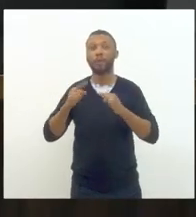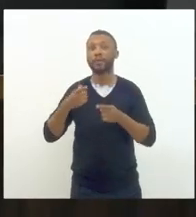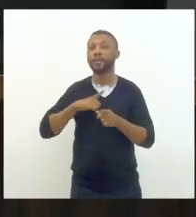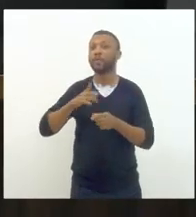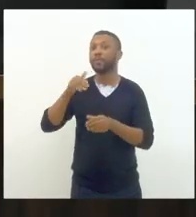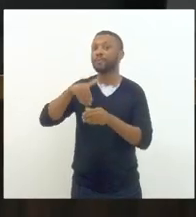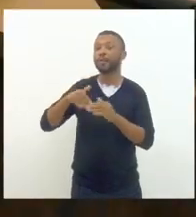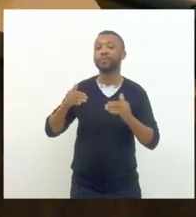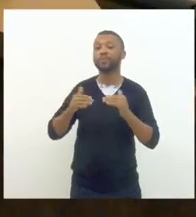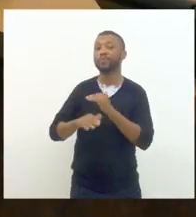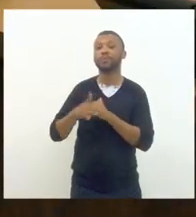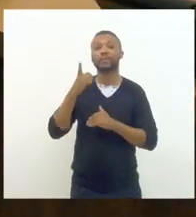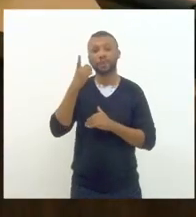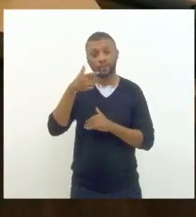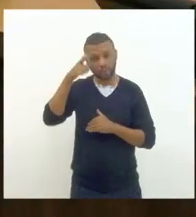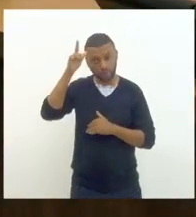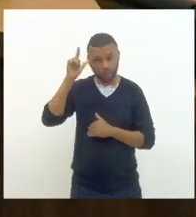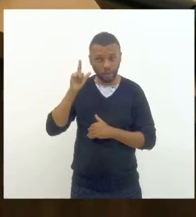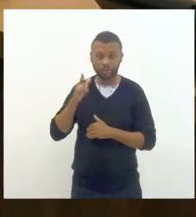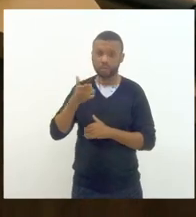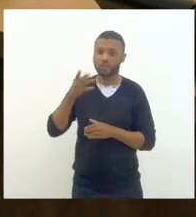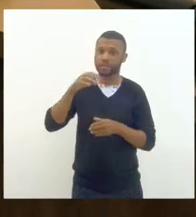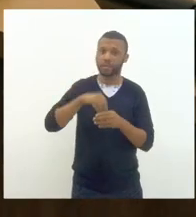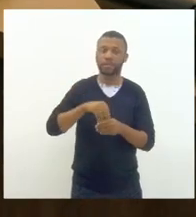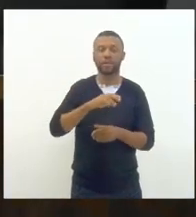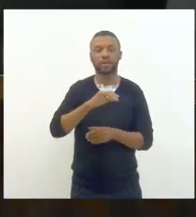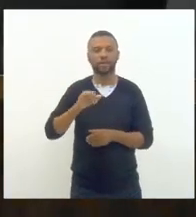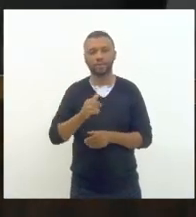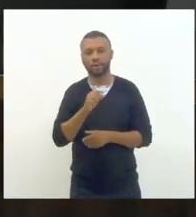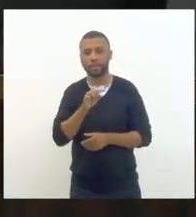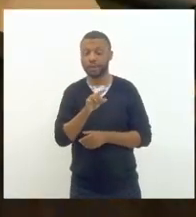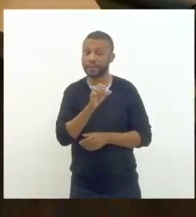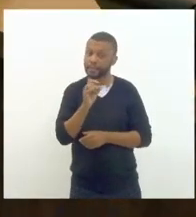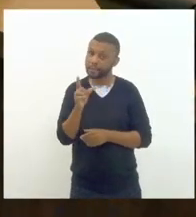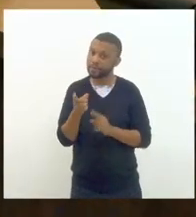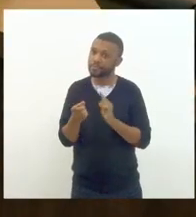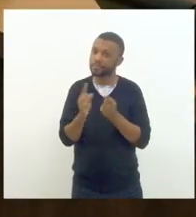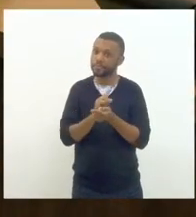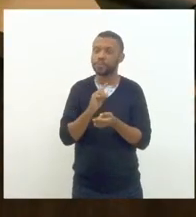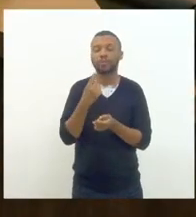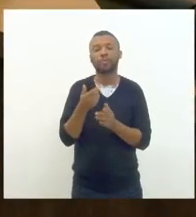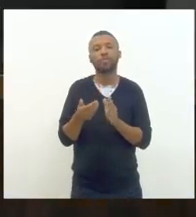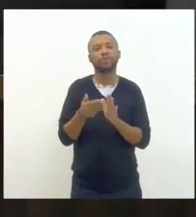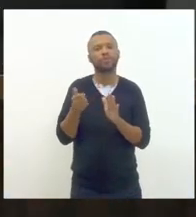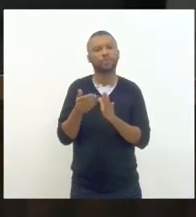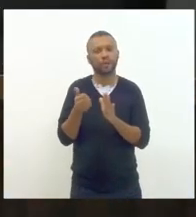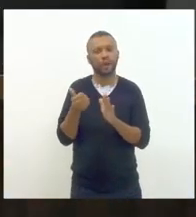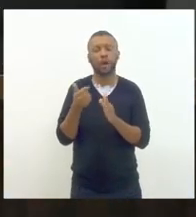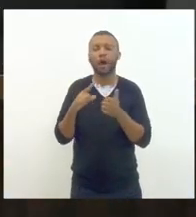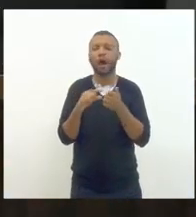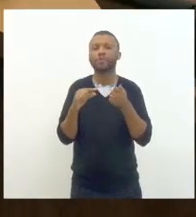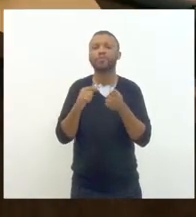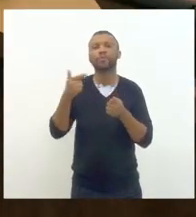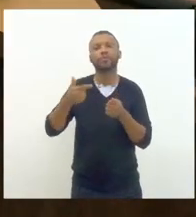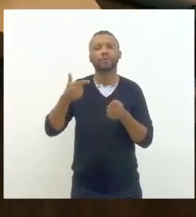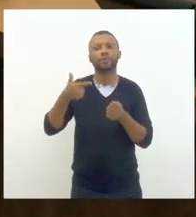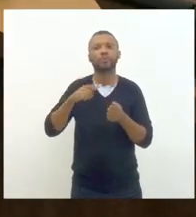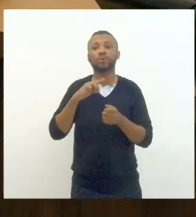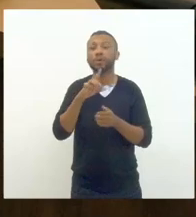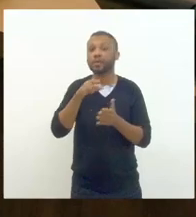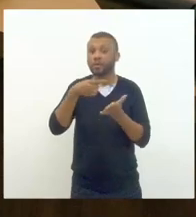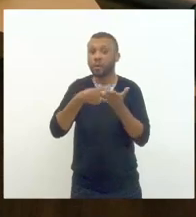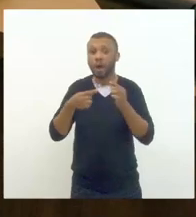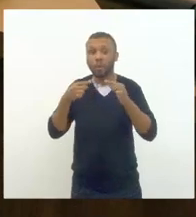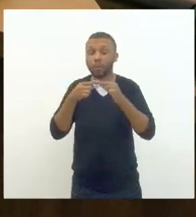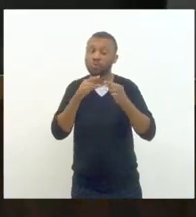voto divergente do deputado Luiz Paulo na CCJ. Tá. A não ser que nós vamos tirar o artigo 2º. A não ser que o acordo